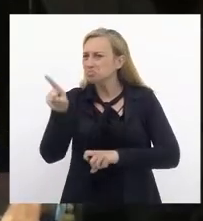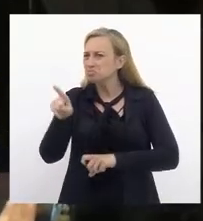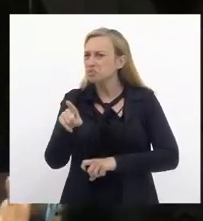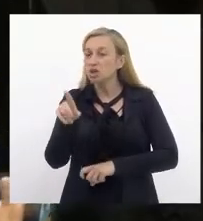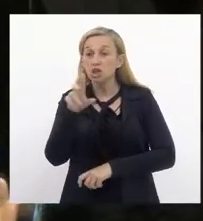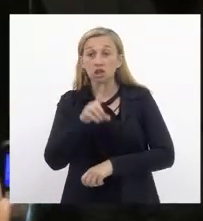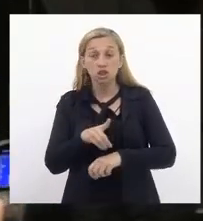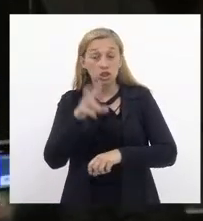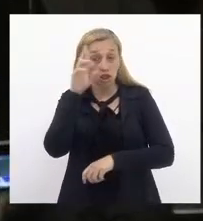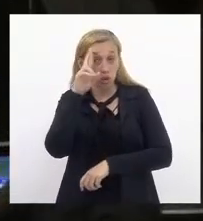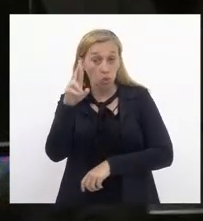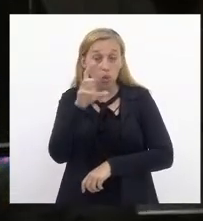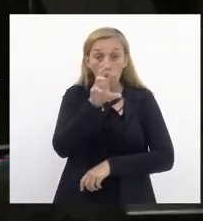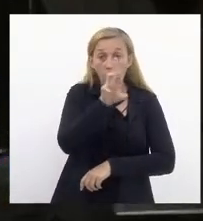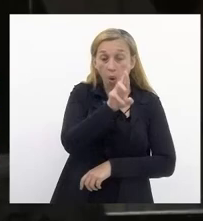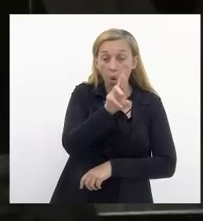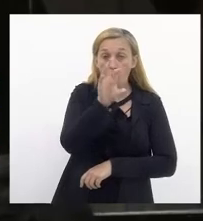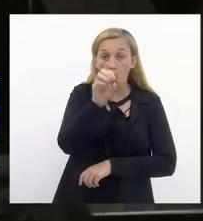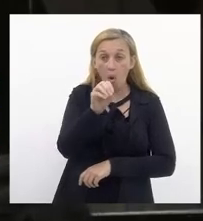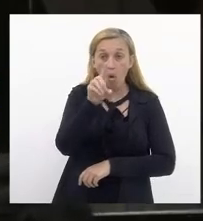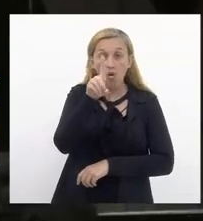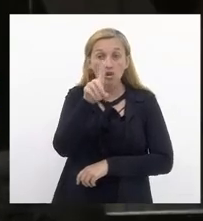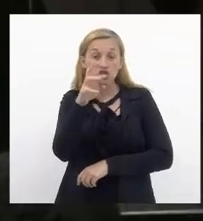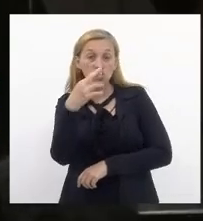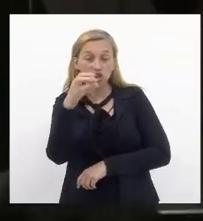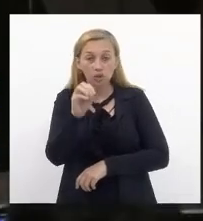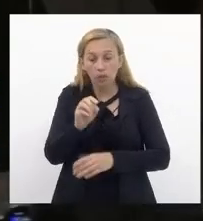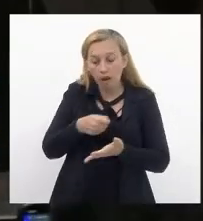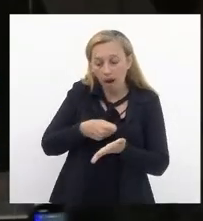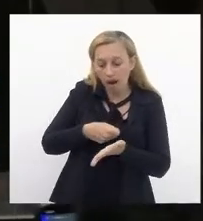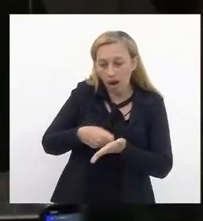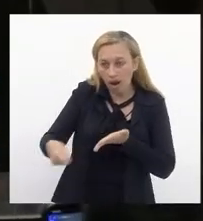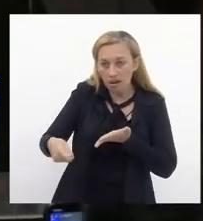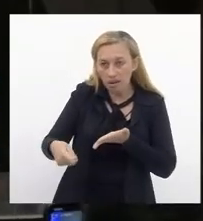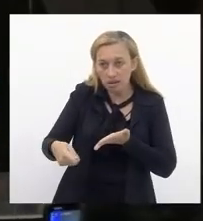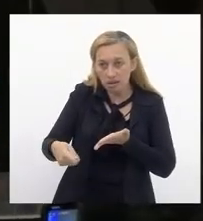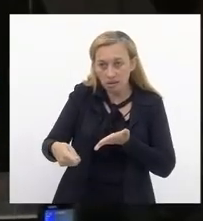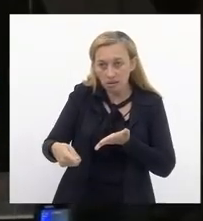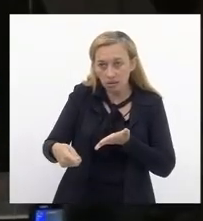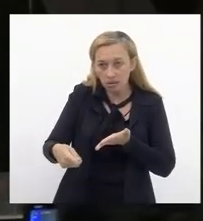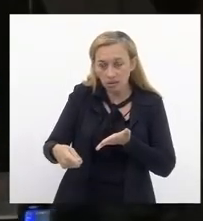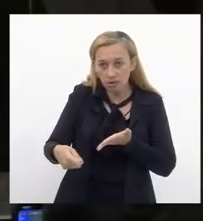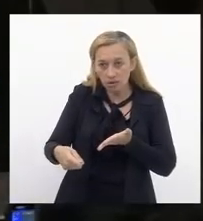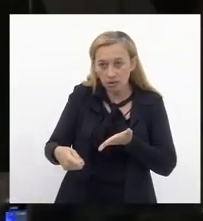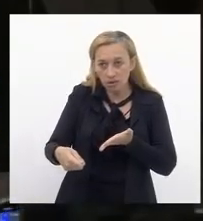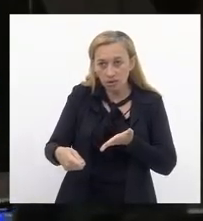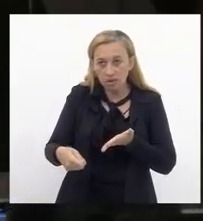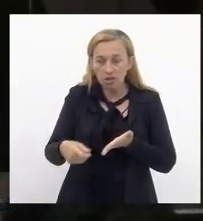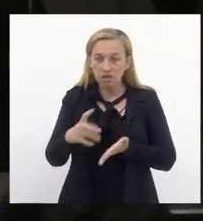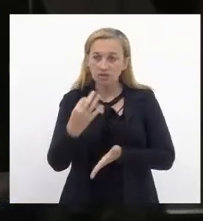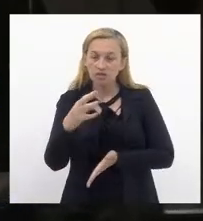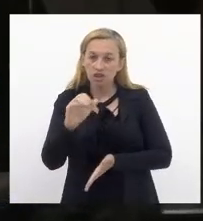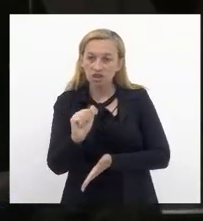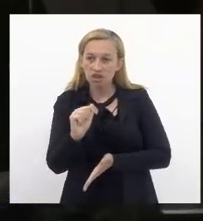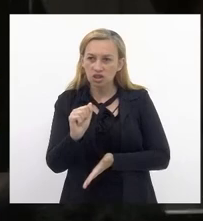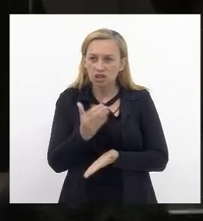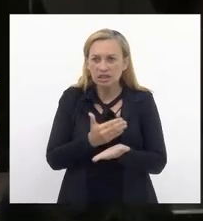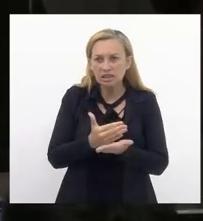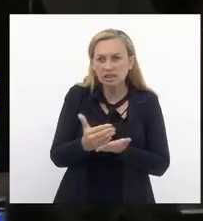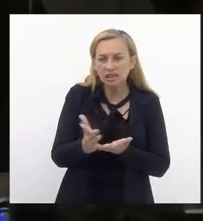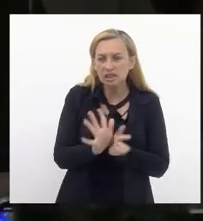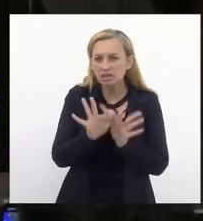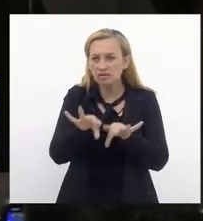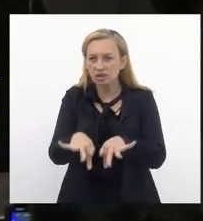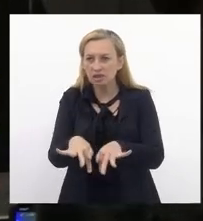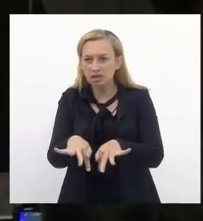senhor Rodrigo, no qual assinou o seu assinou a sua ficha de início e de término